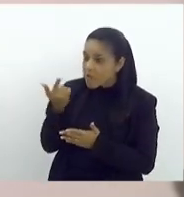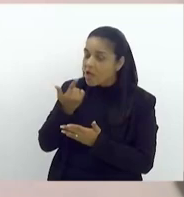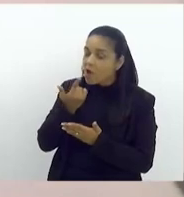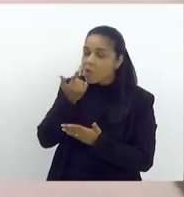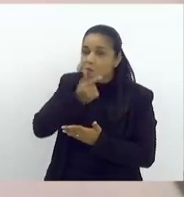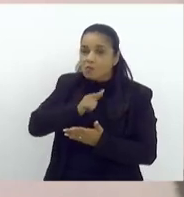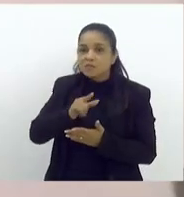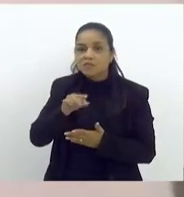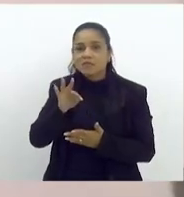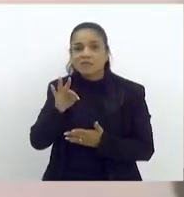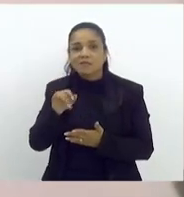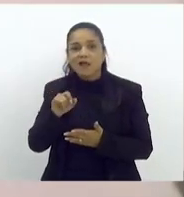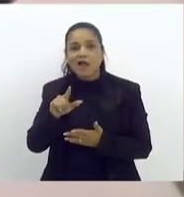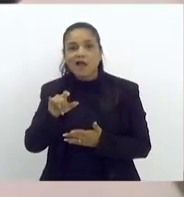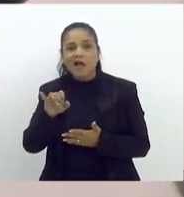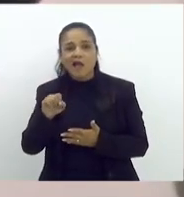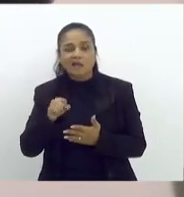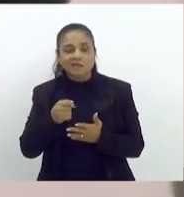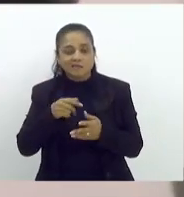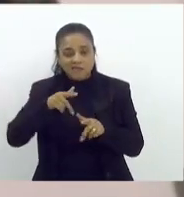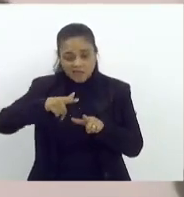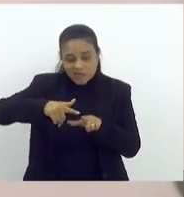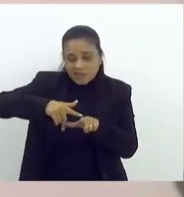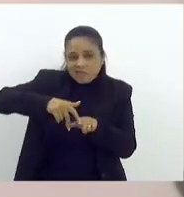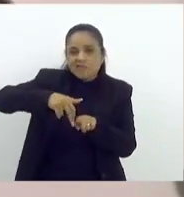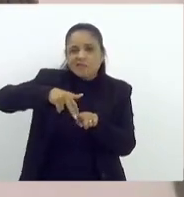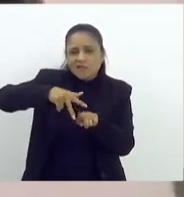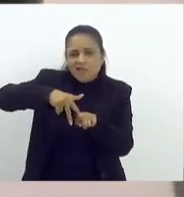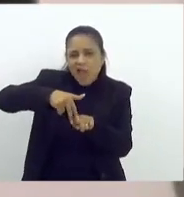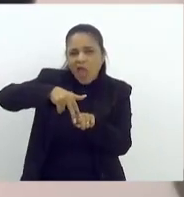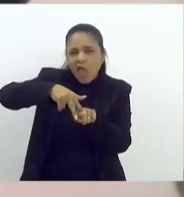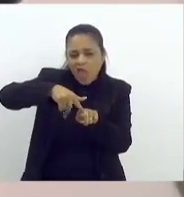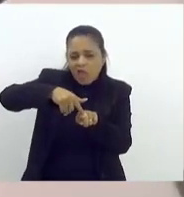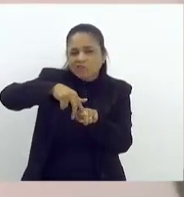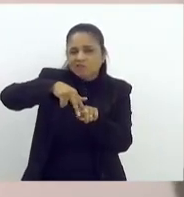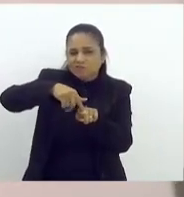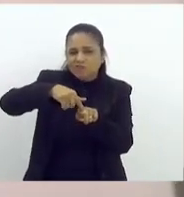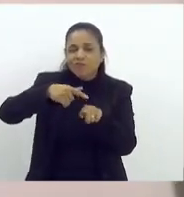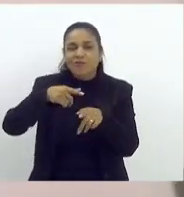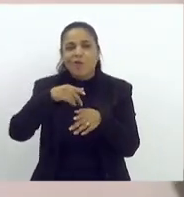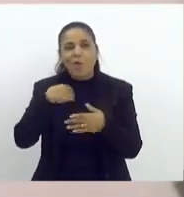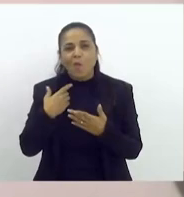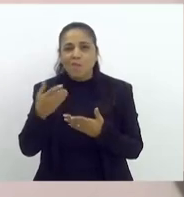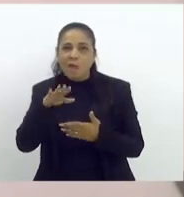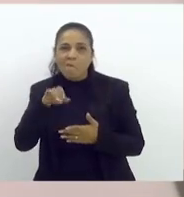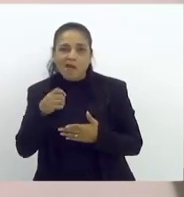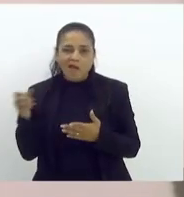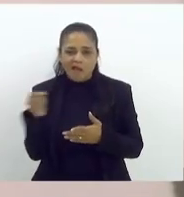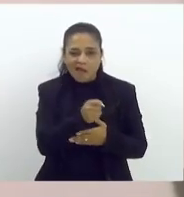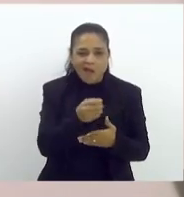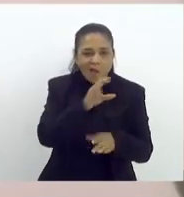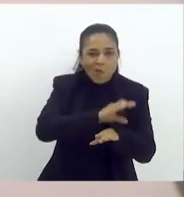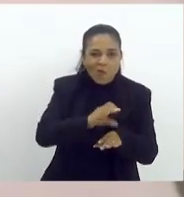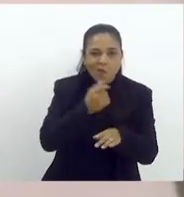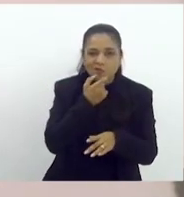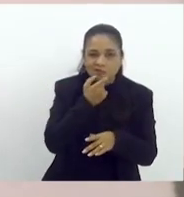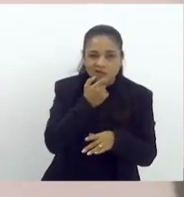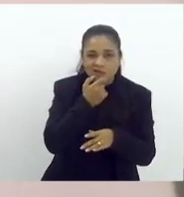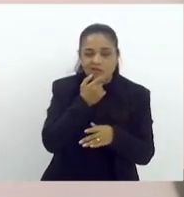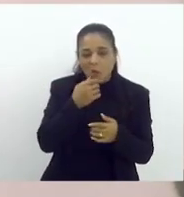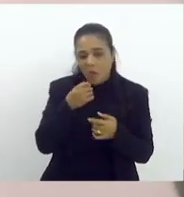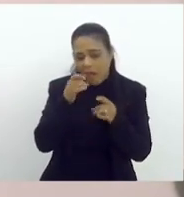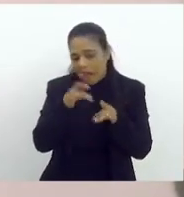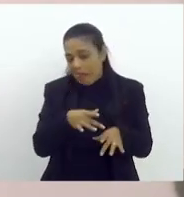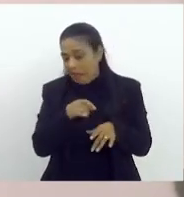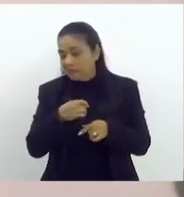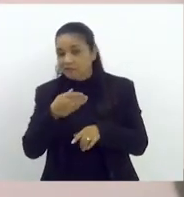mano quando eu tava começando com as rodas por trás de skate novinho minha mãe querendo botar cursos de inglês e eu matava o curso para ficar a noite Combatente